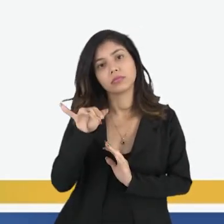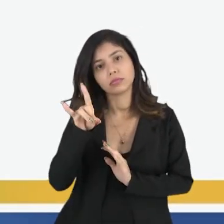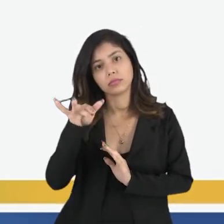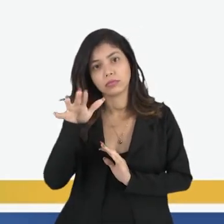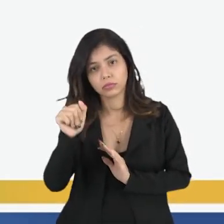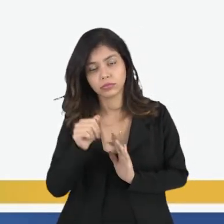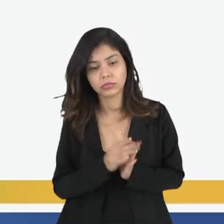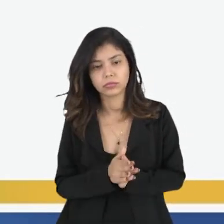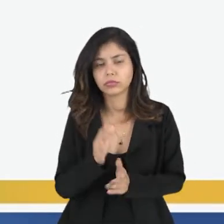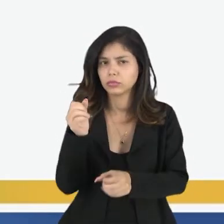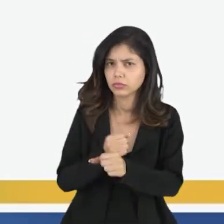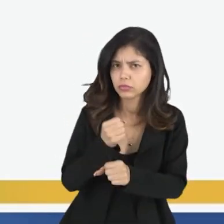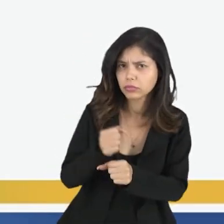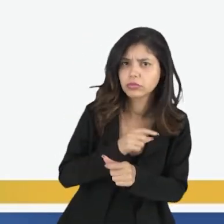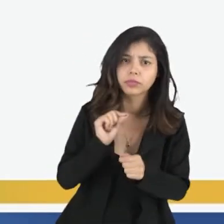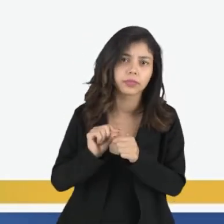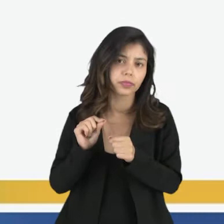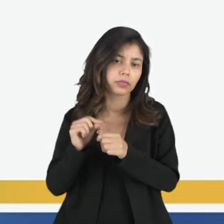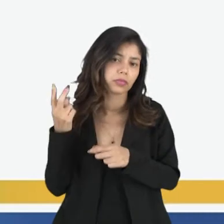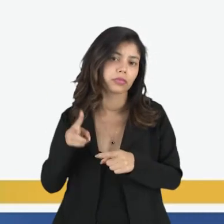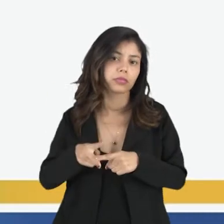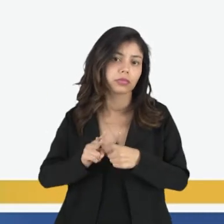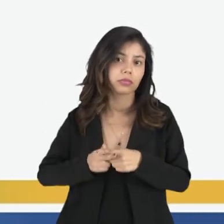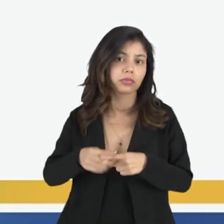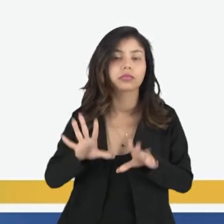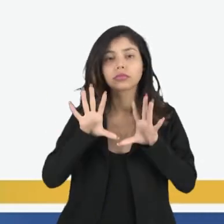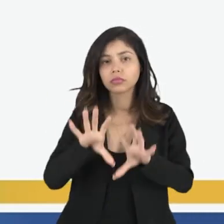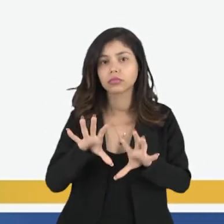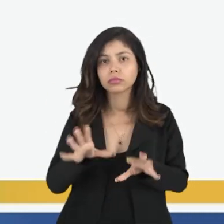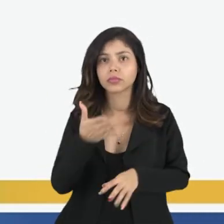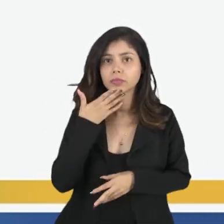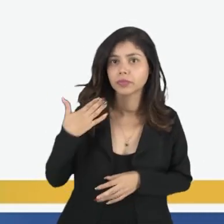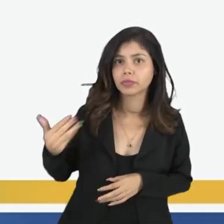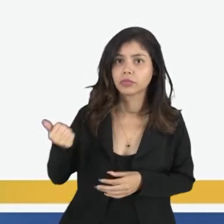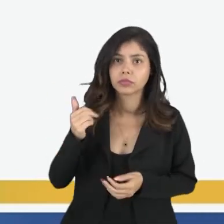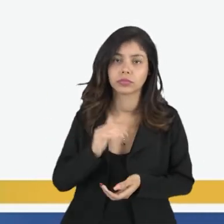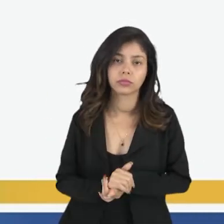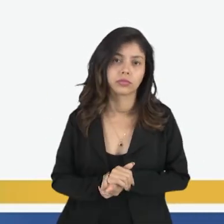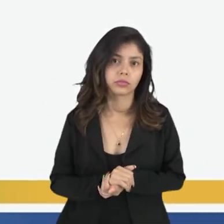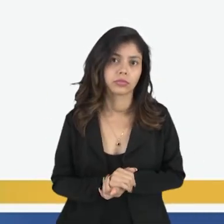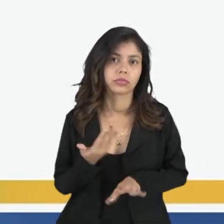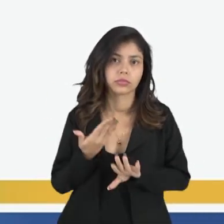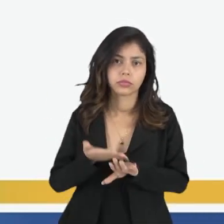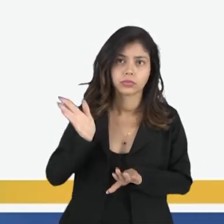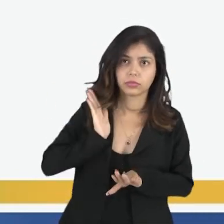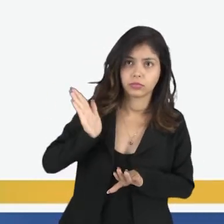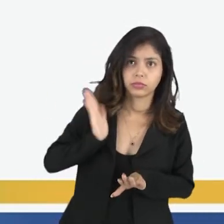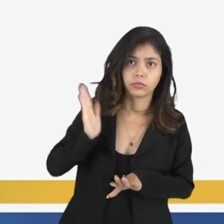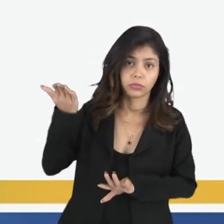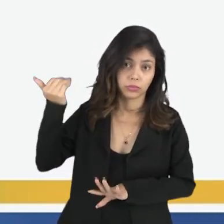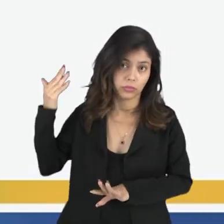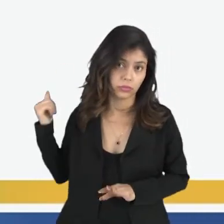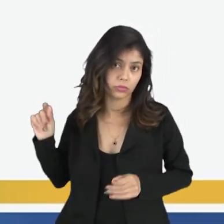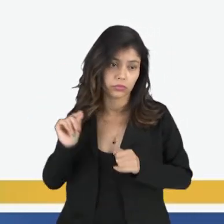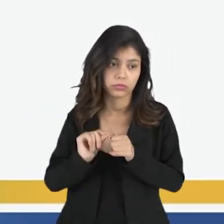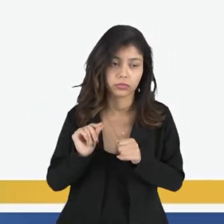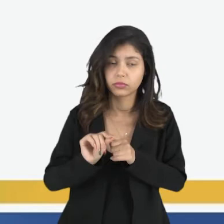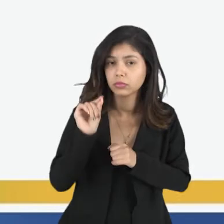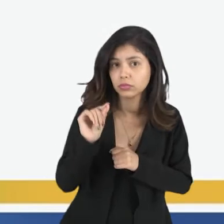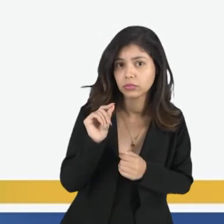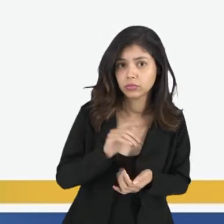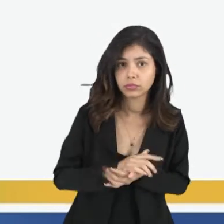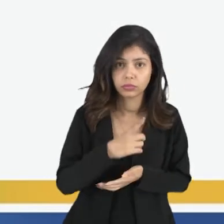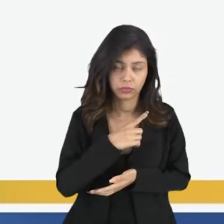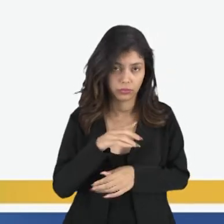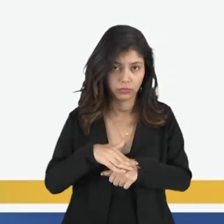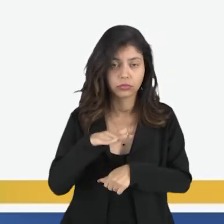termodinâmica para construir máquinas e assim favorecer aos burgueses da época, fazendo com que